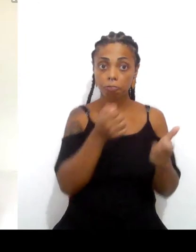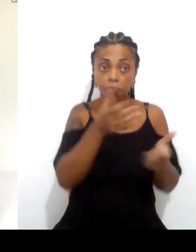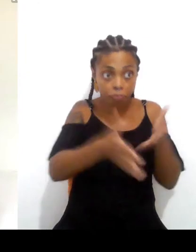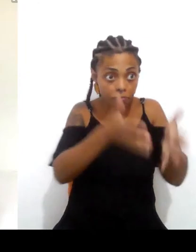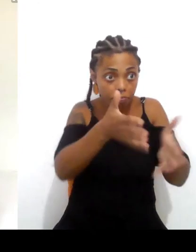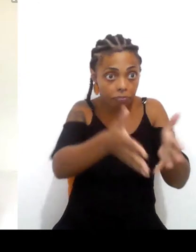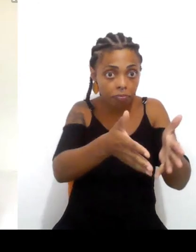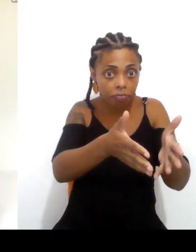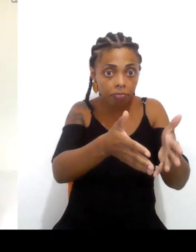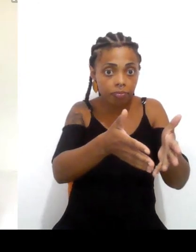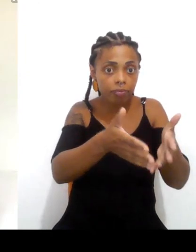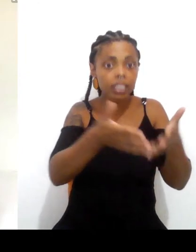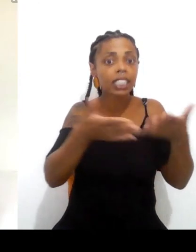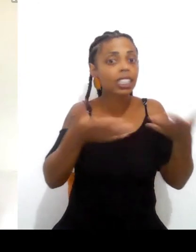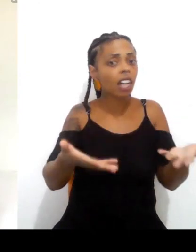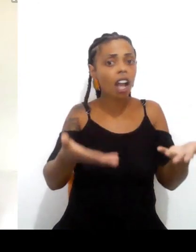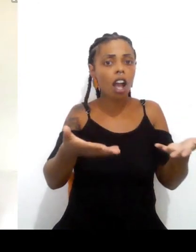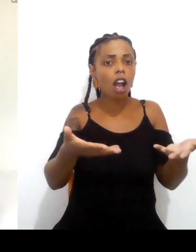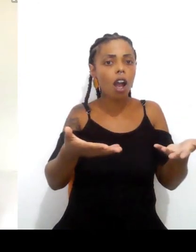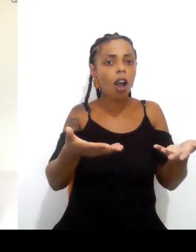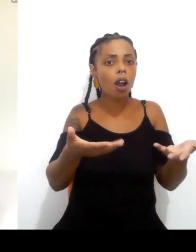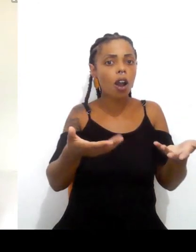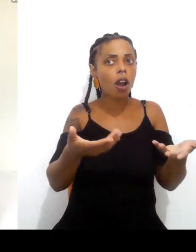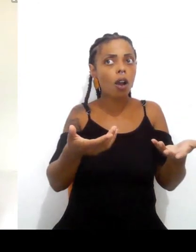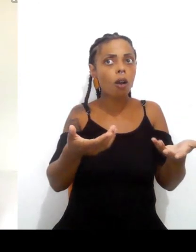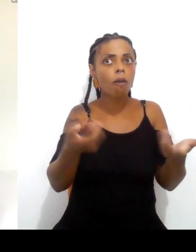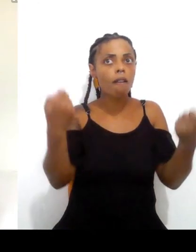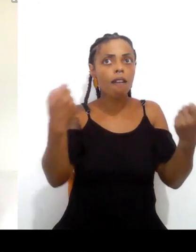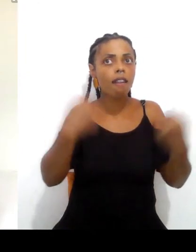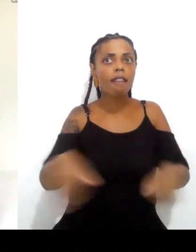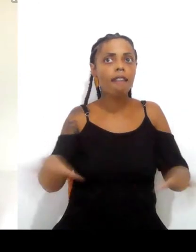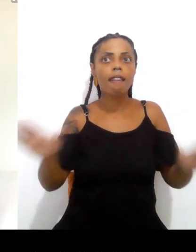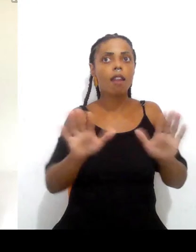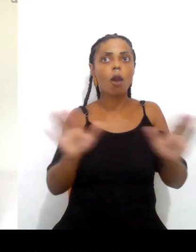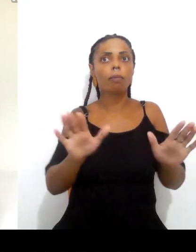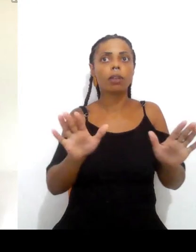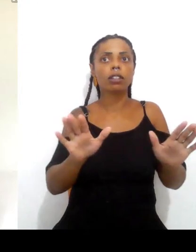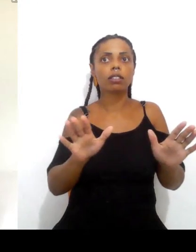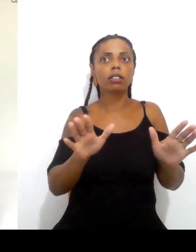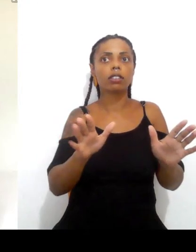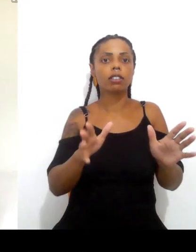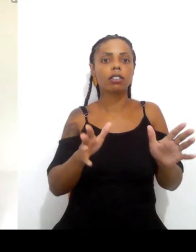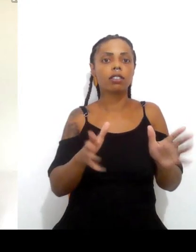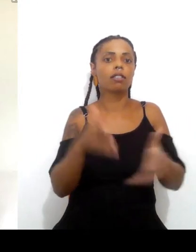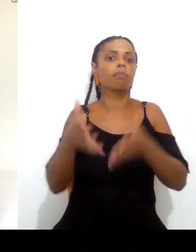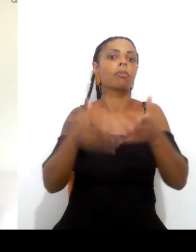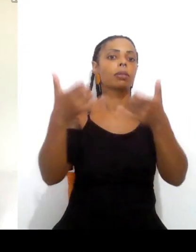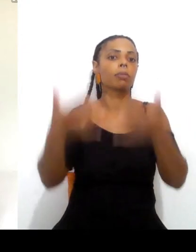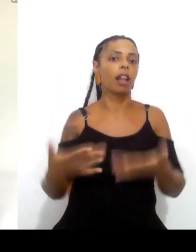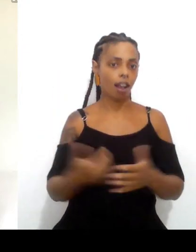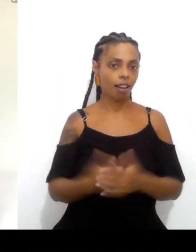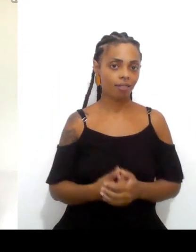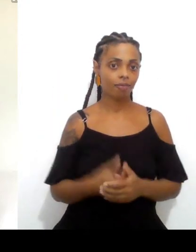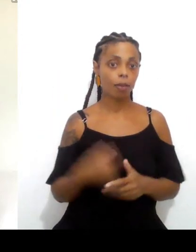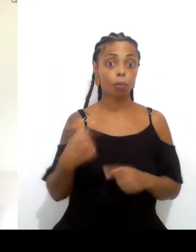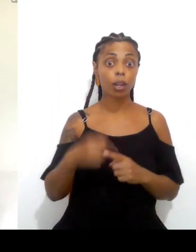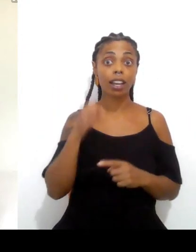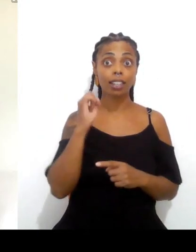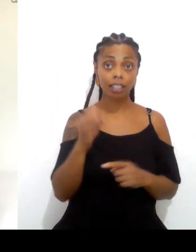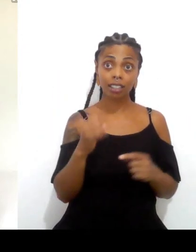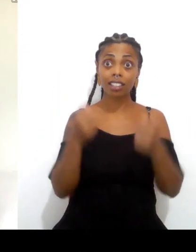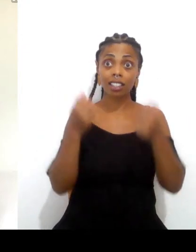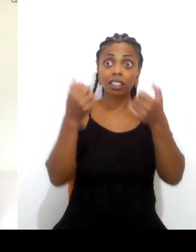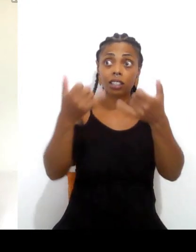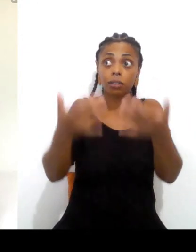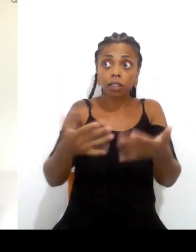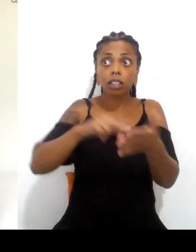não se deve tentar ir adiante porque o quando se fossemos adiante nós estaríamos no